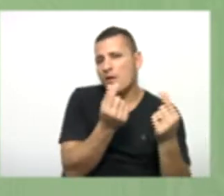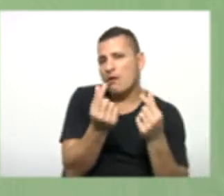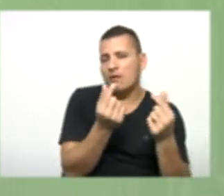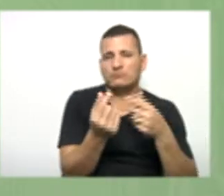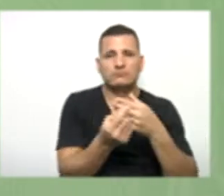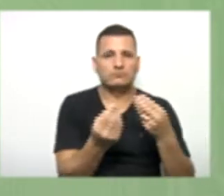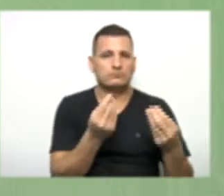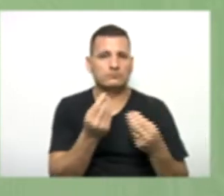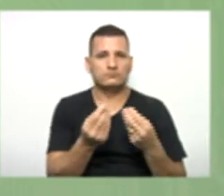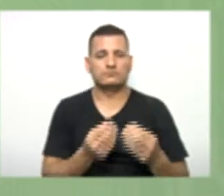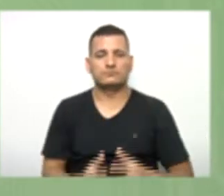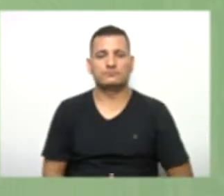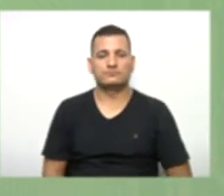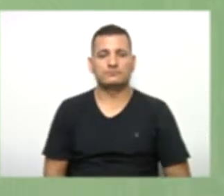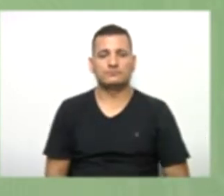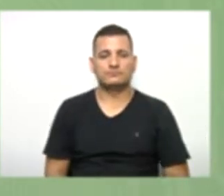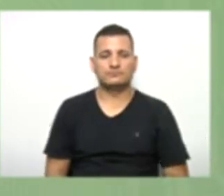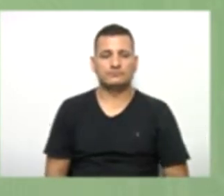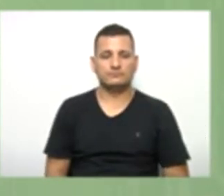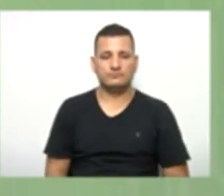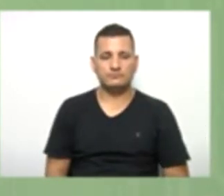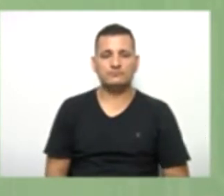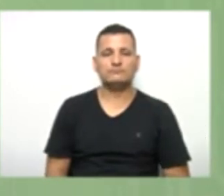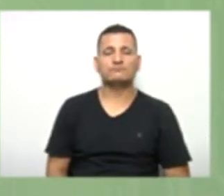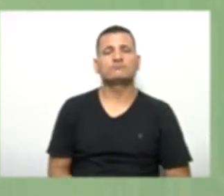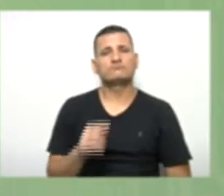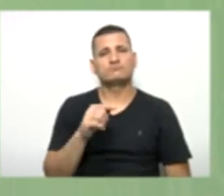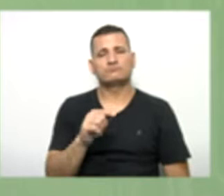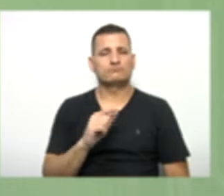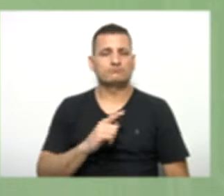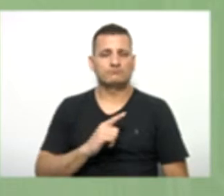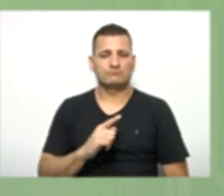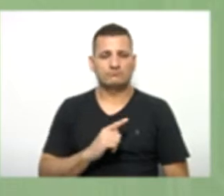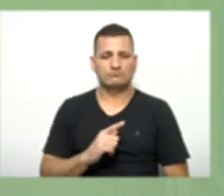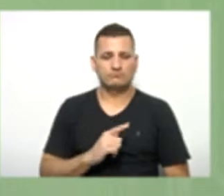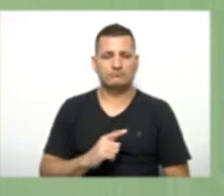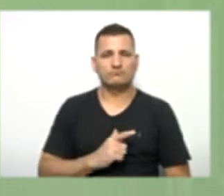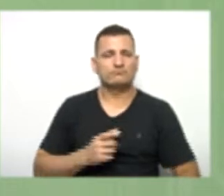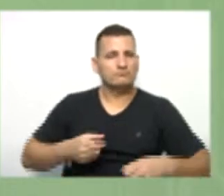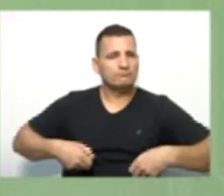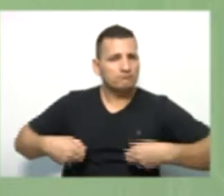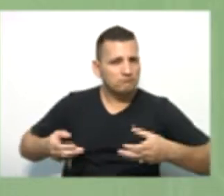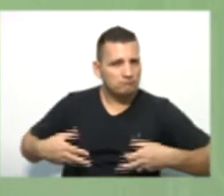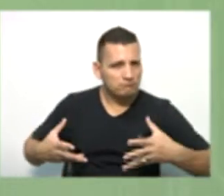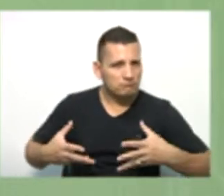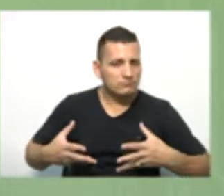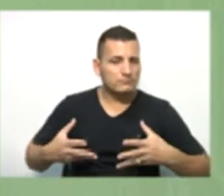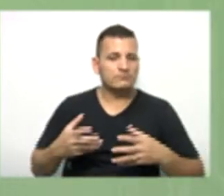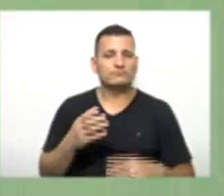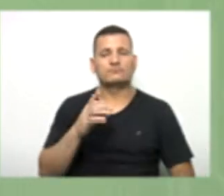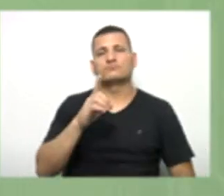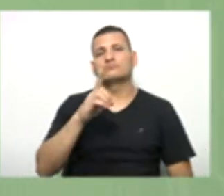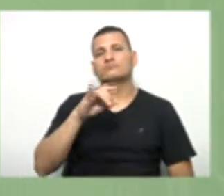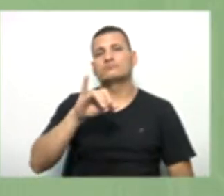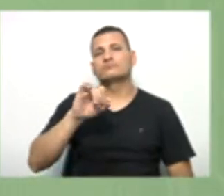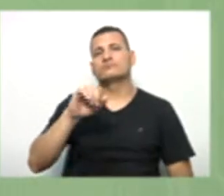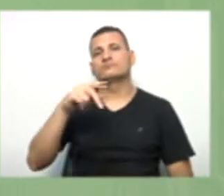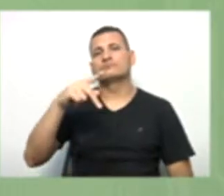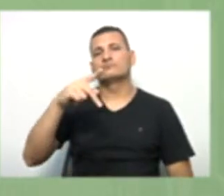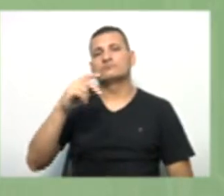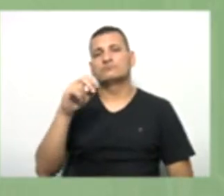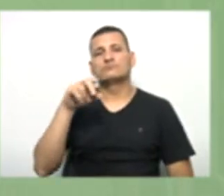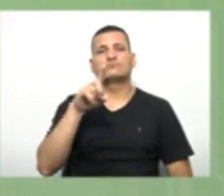Bom, aí nós temos custos e despesas, ou seja, os dispêndios.